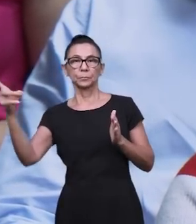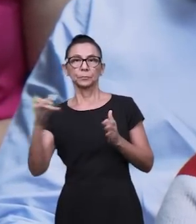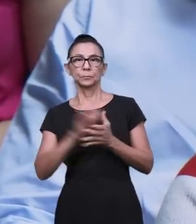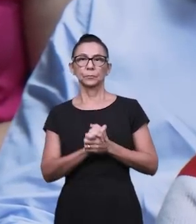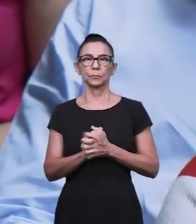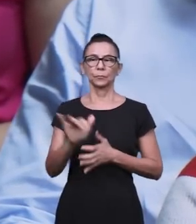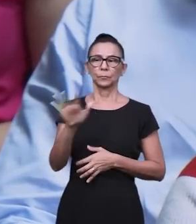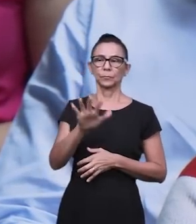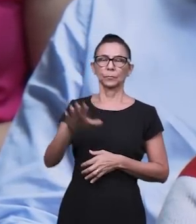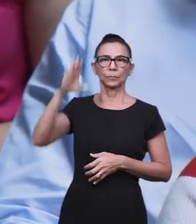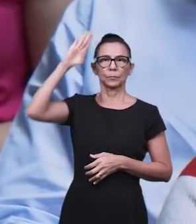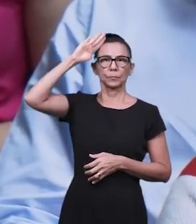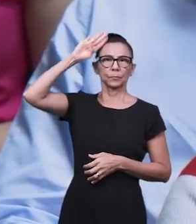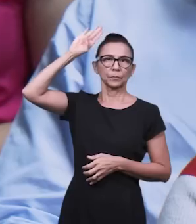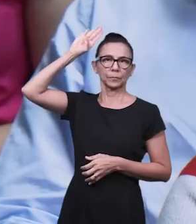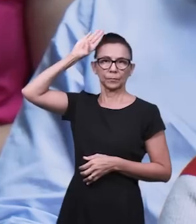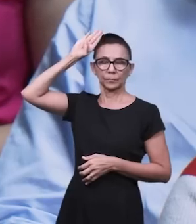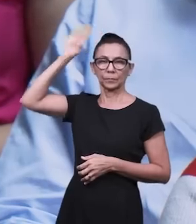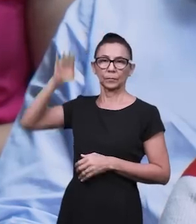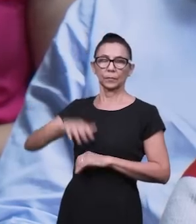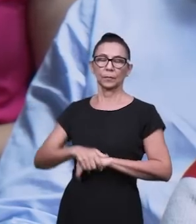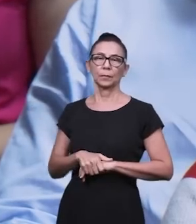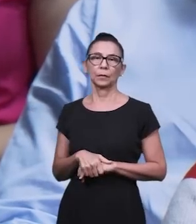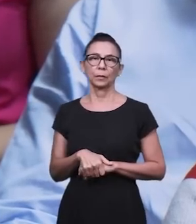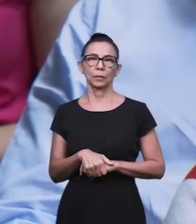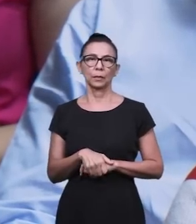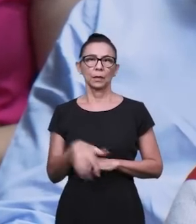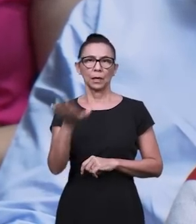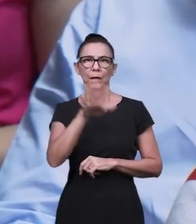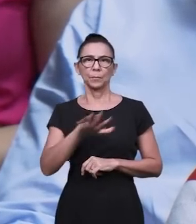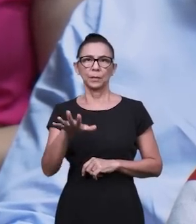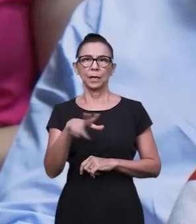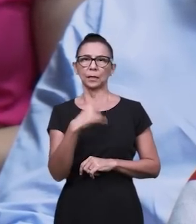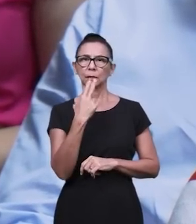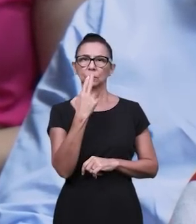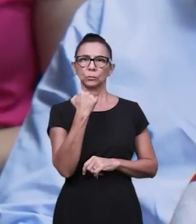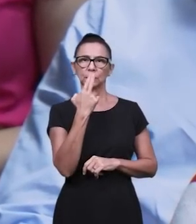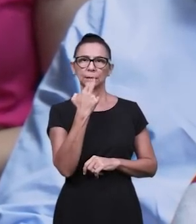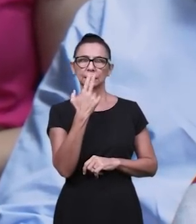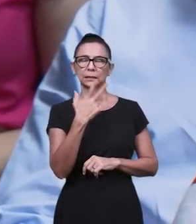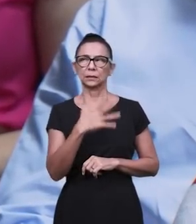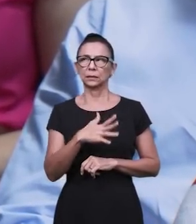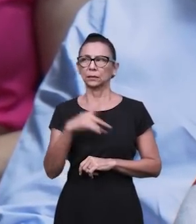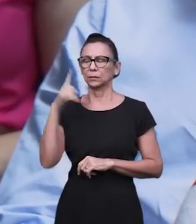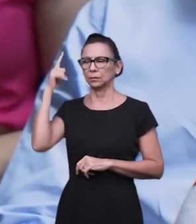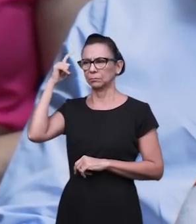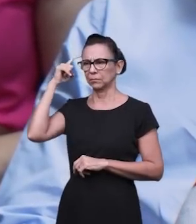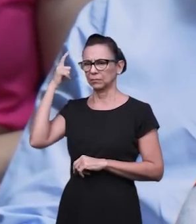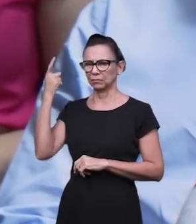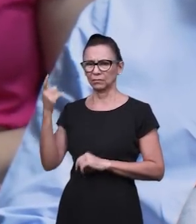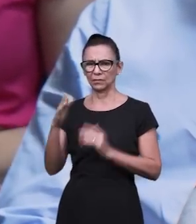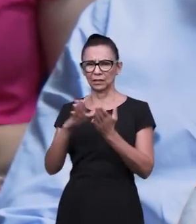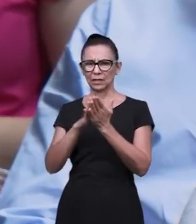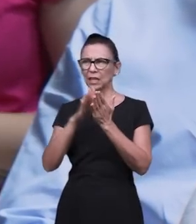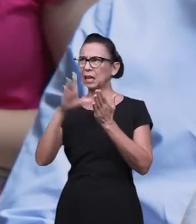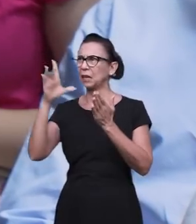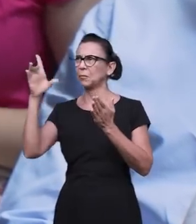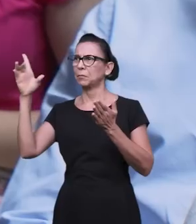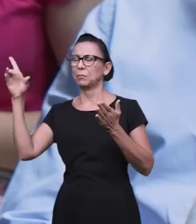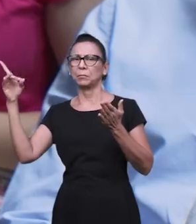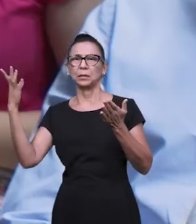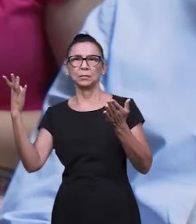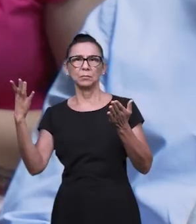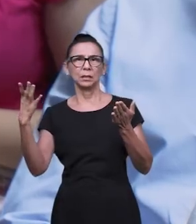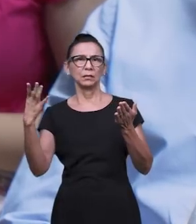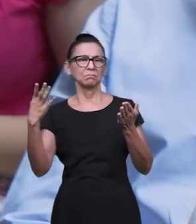campo acadêmico, e a minha área, a nutrição, você fala assim, nossa, mas o que tem a palavra, a Bíblia, a palavra